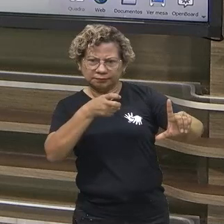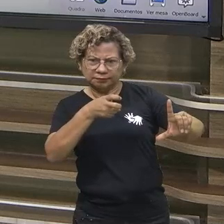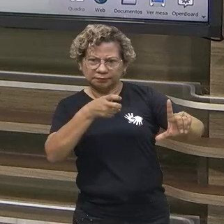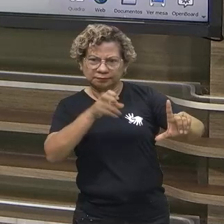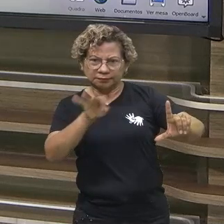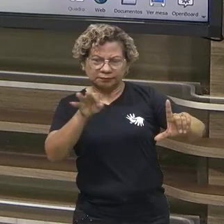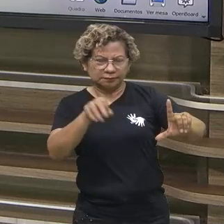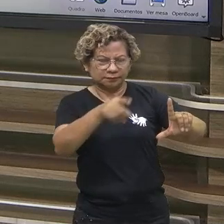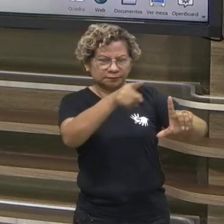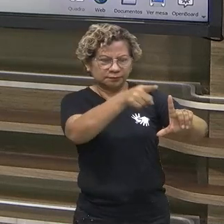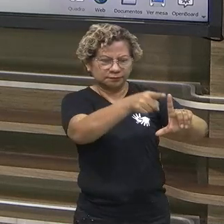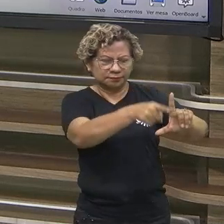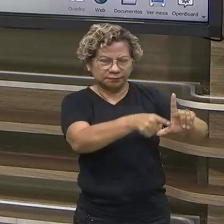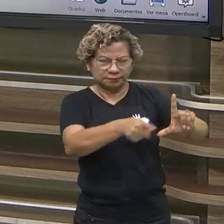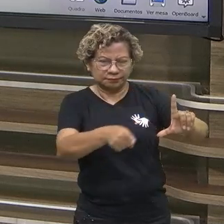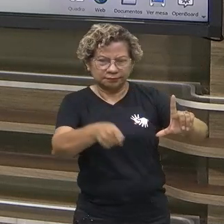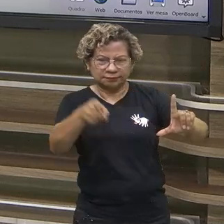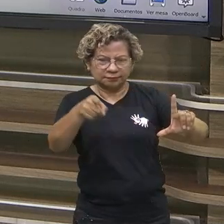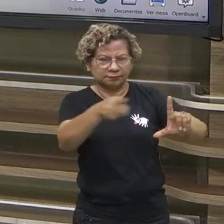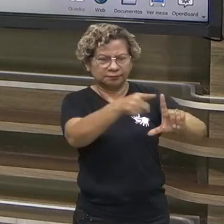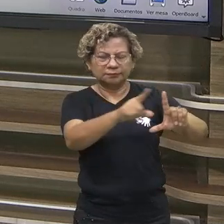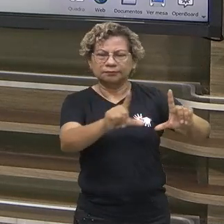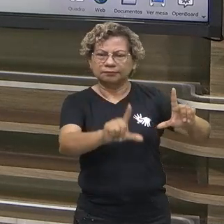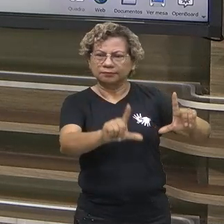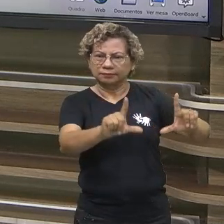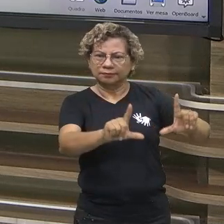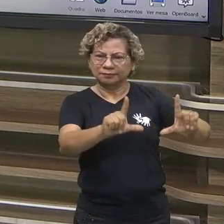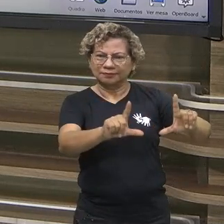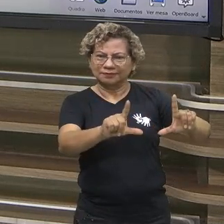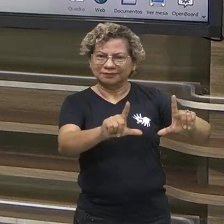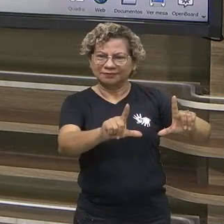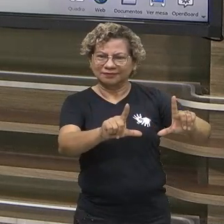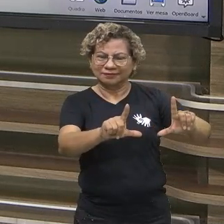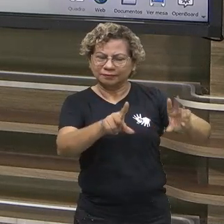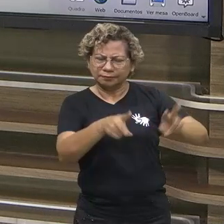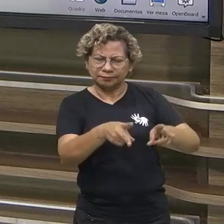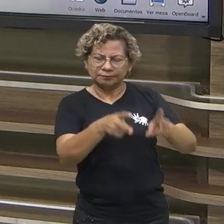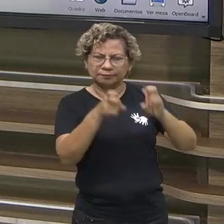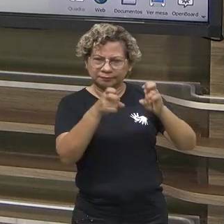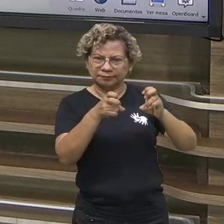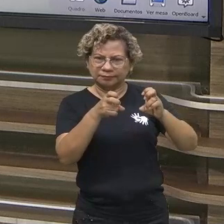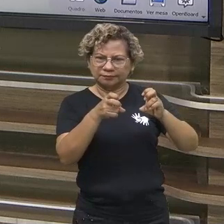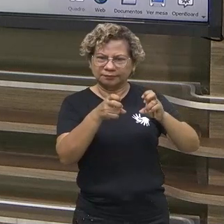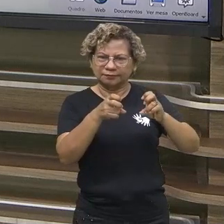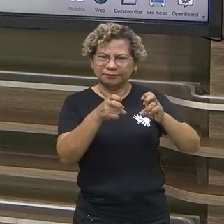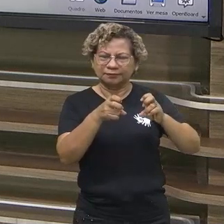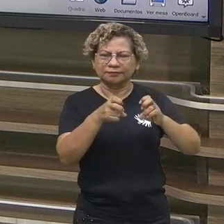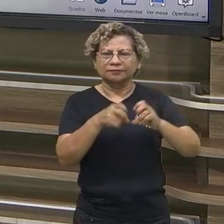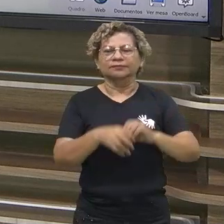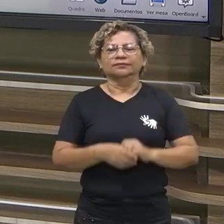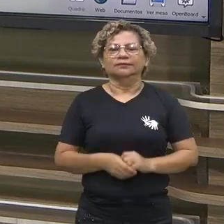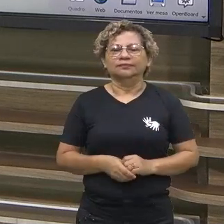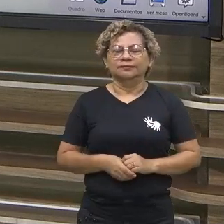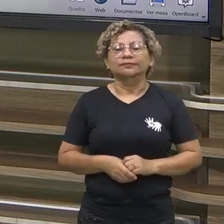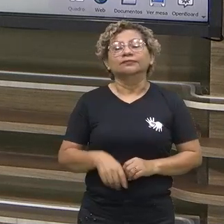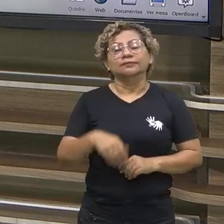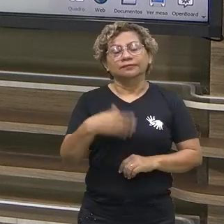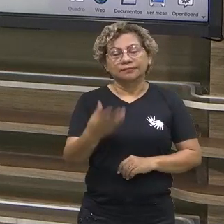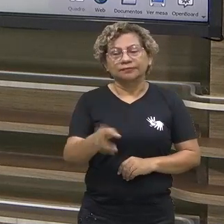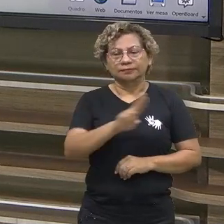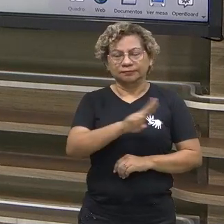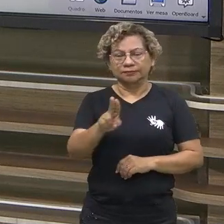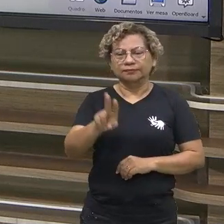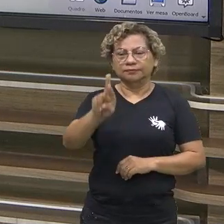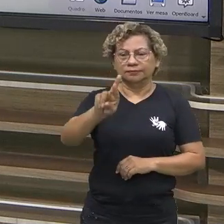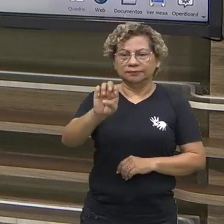certo? Que formato é esse? Que forma geométrica que vocês estão observando aí na televisão? É um